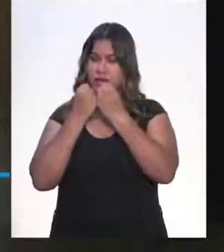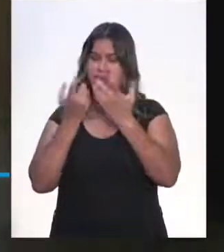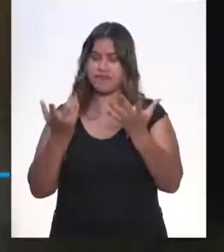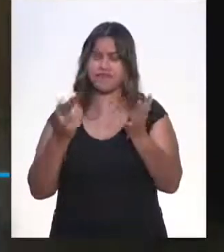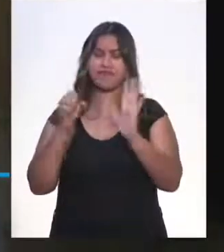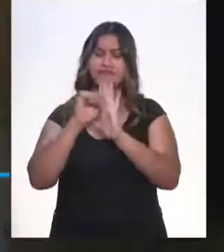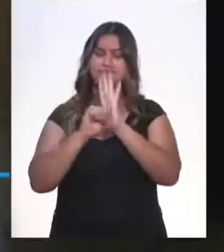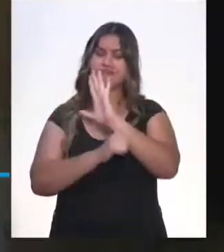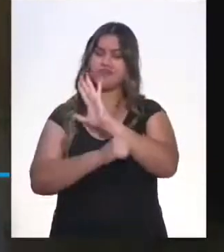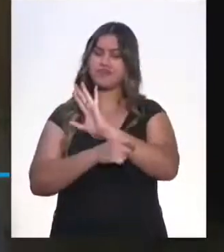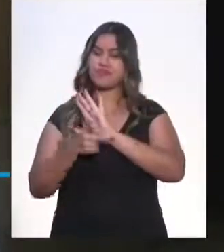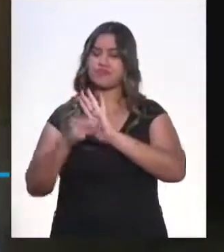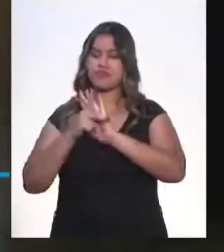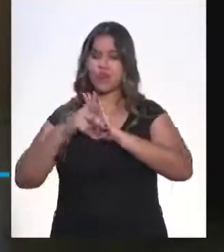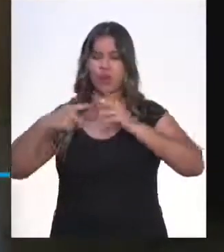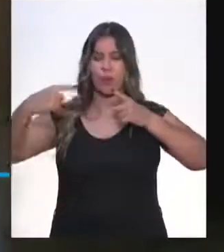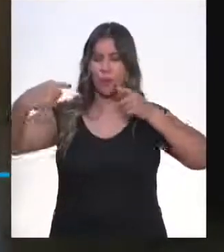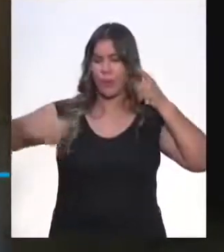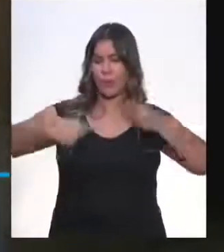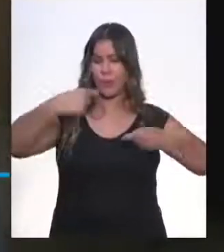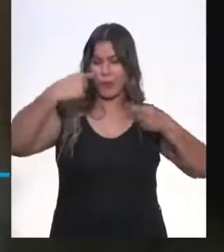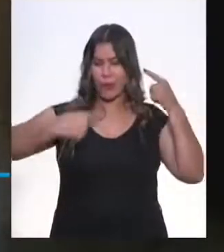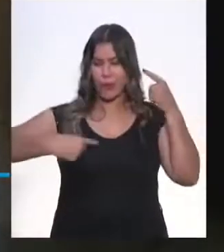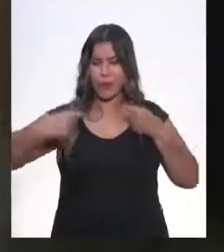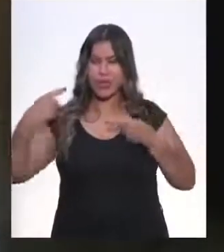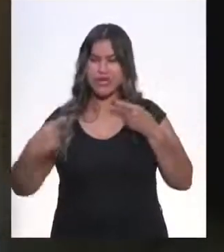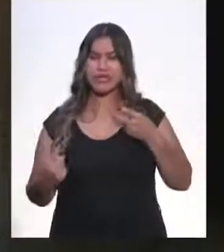da política, da defesa da política, da